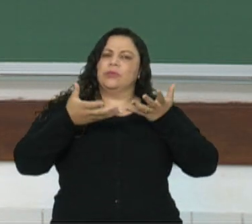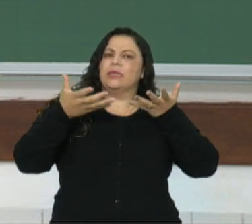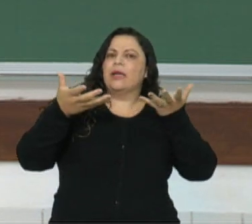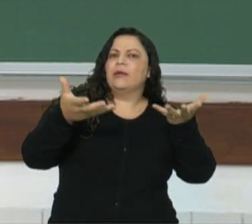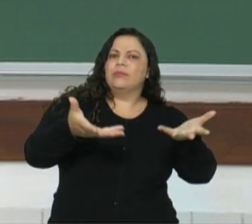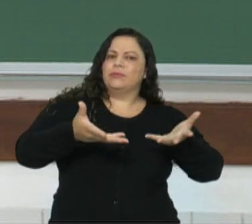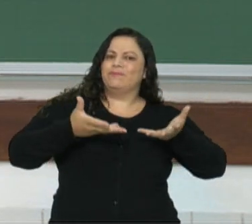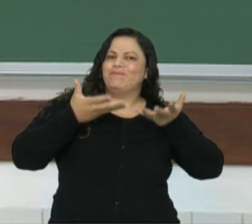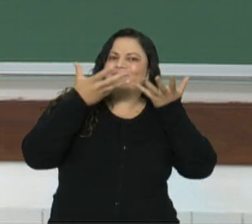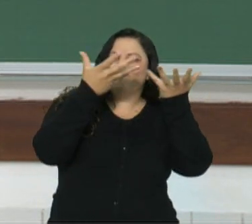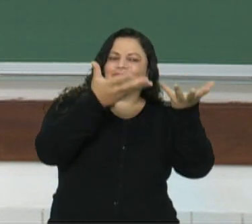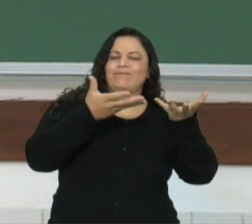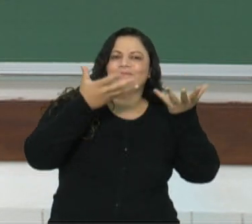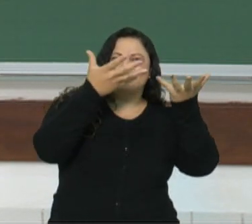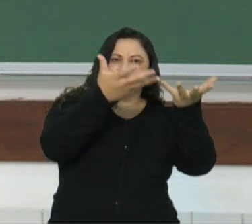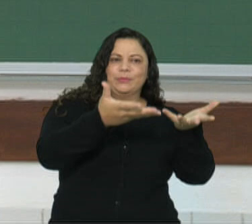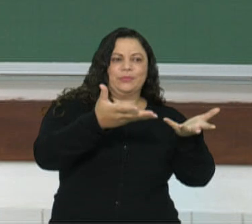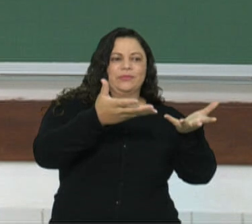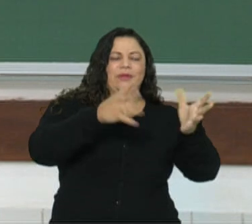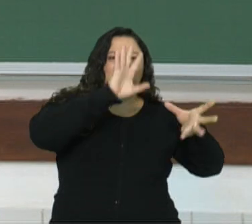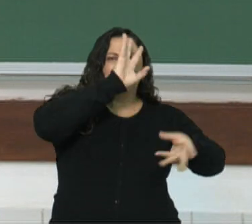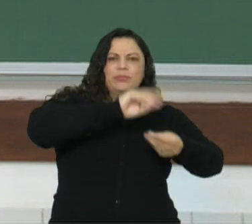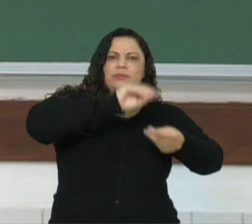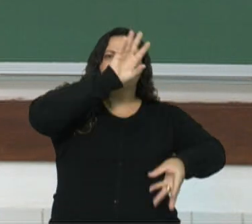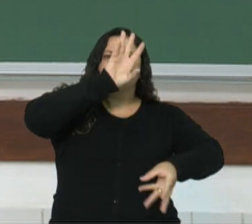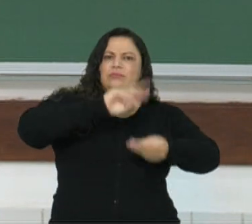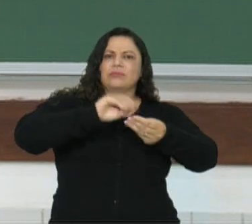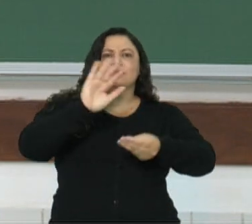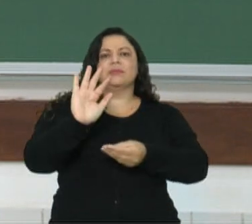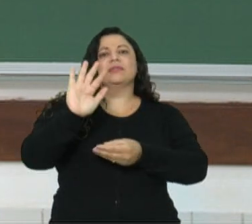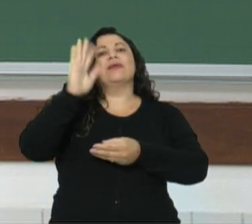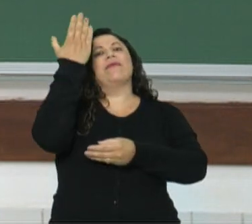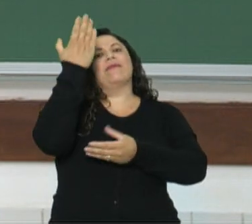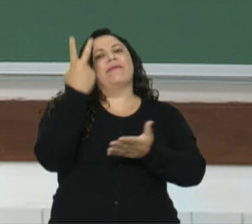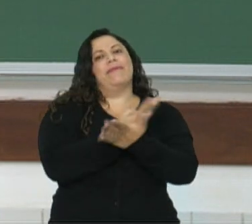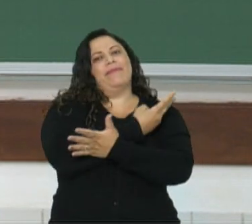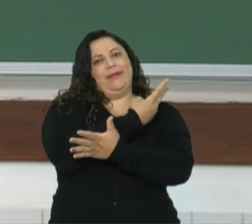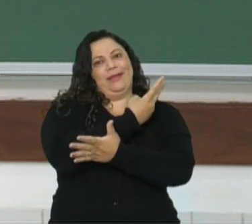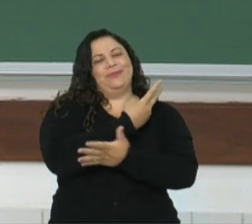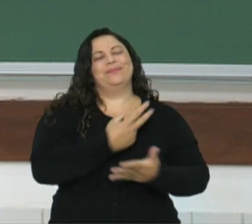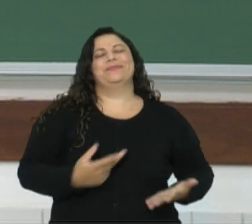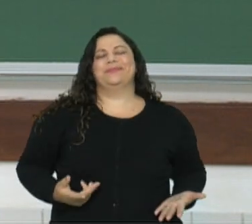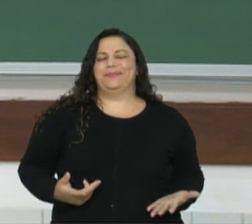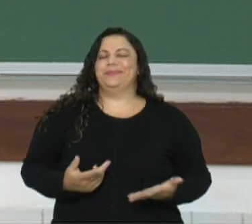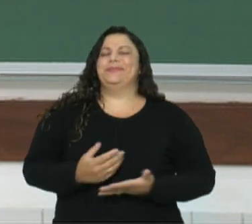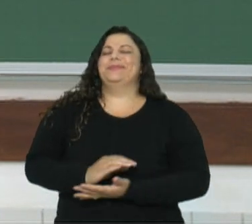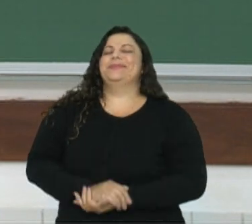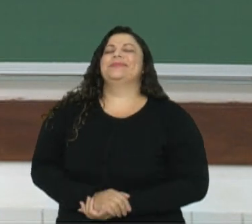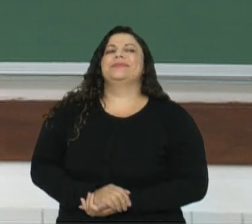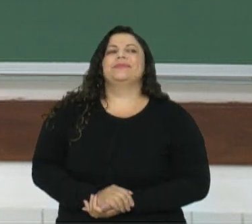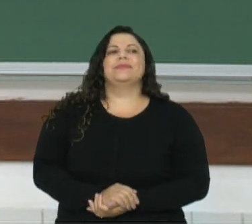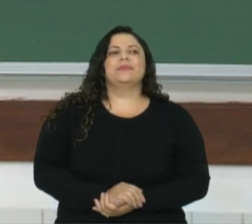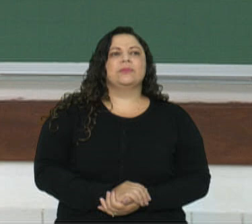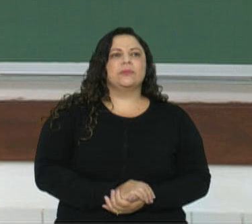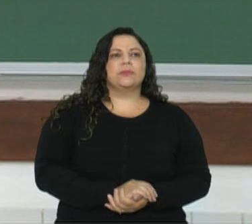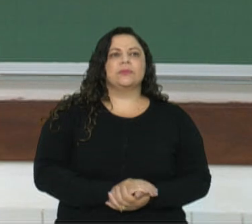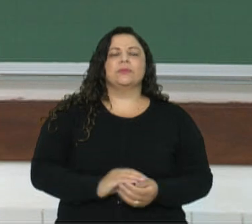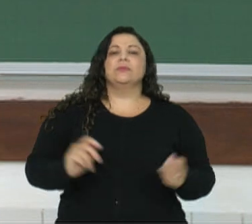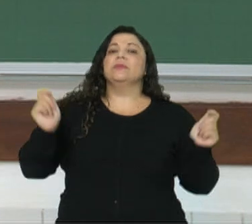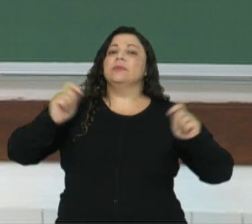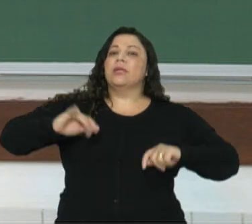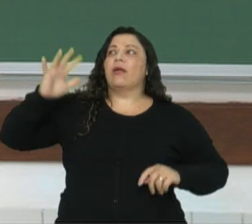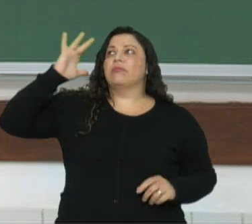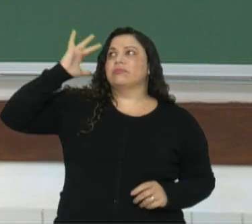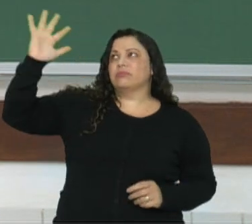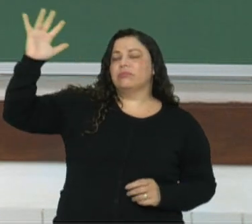levando os indivíduos a conclusões falsas, a conclusões erradas. Então essa teoria